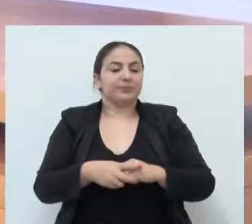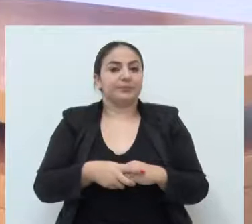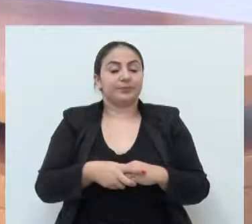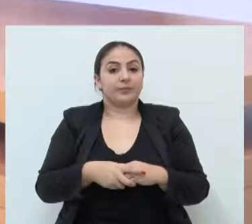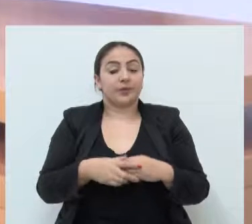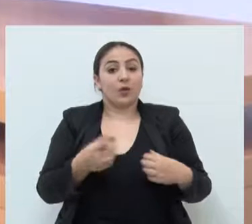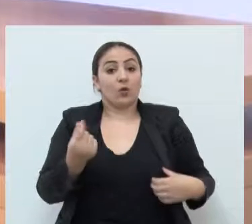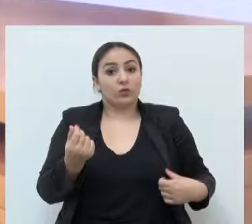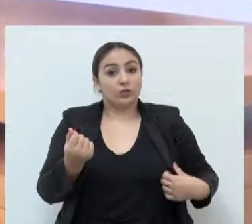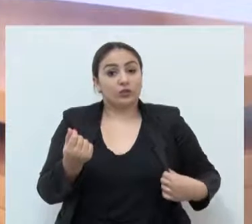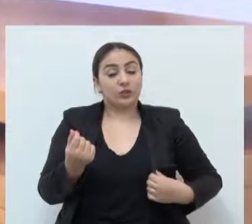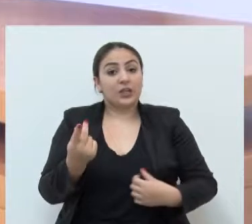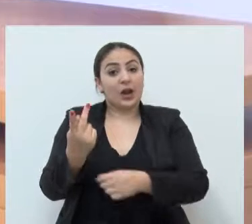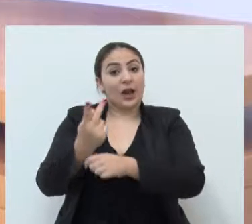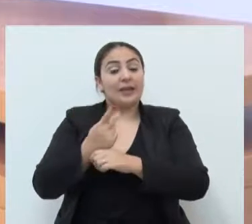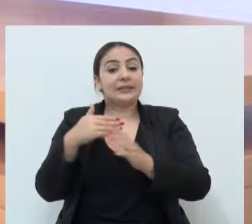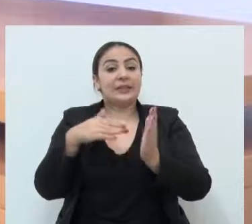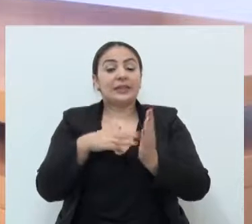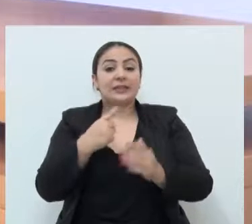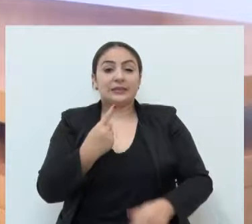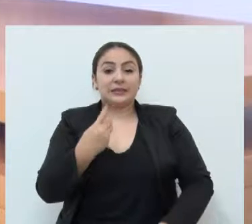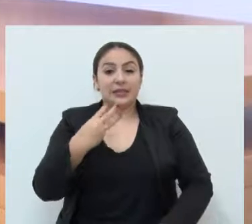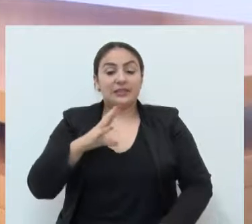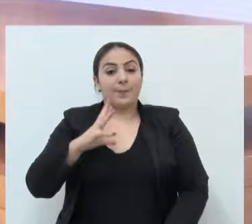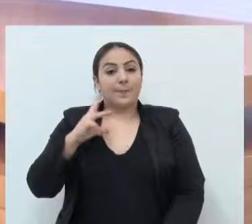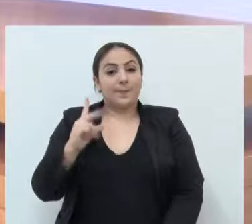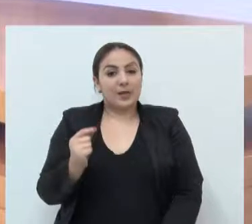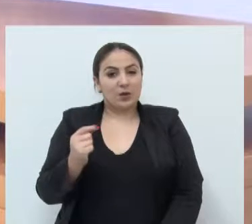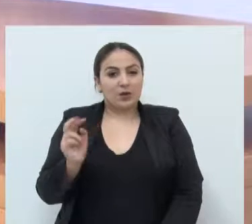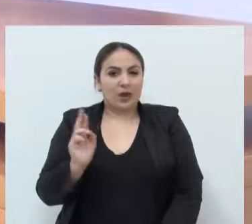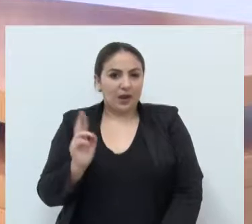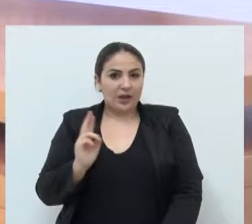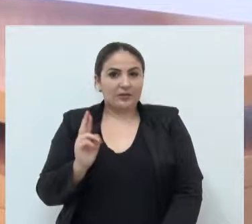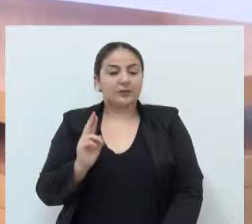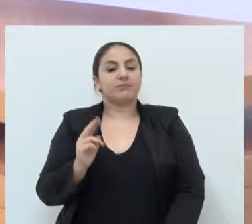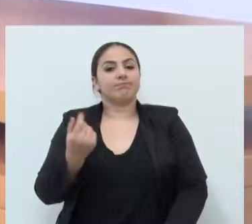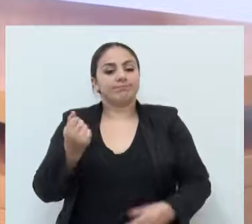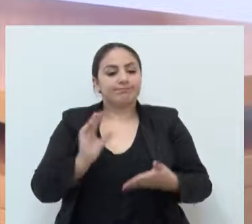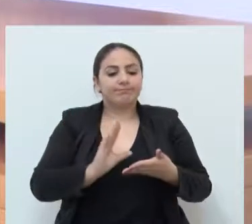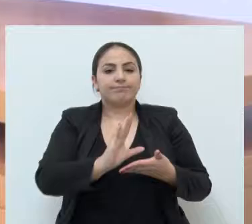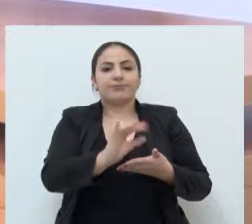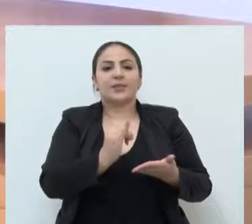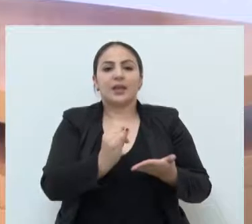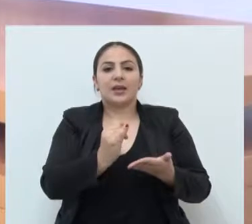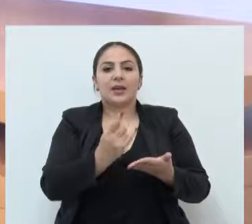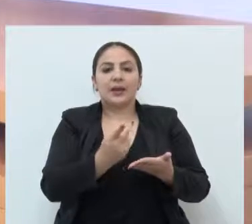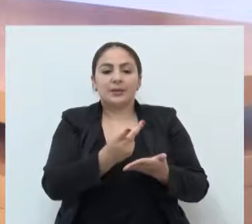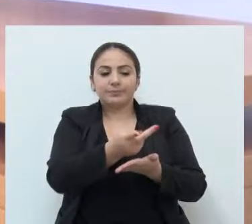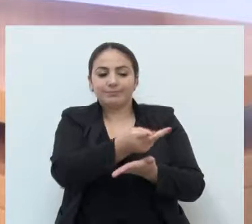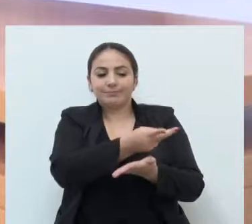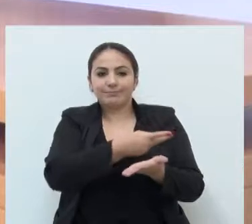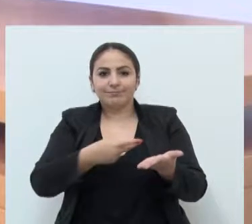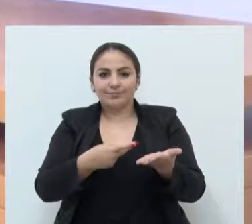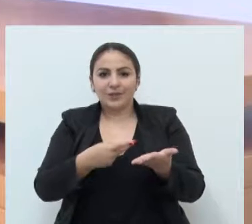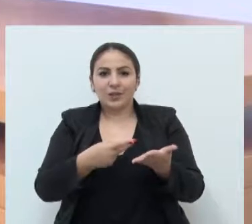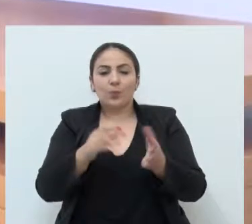Federal. Os recursos, de até 13 milhões de reais, serão aplicados na implantação do programa